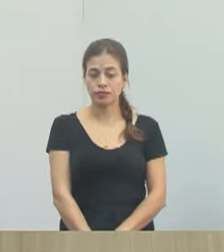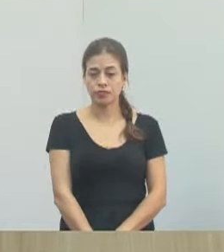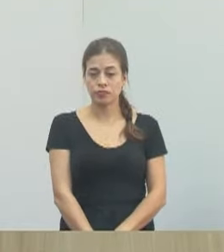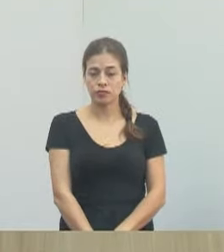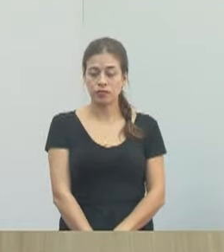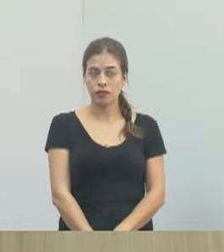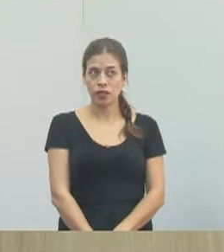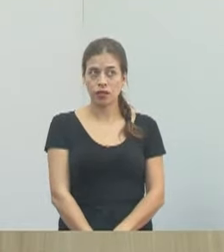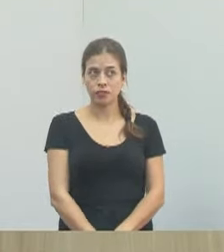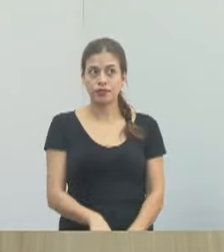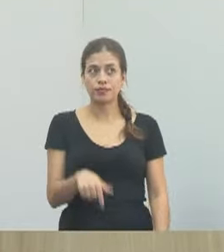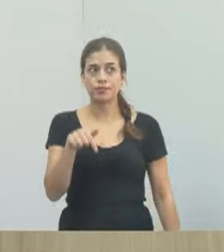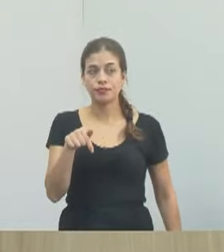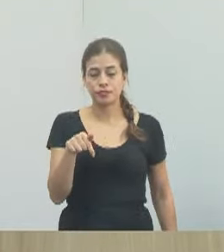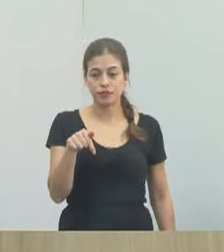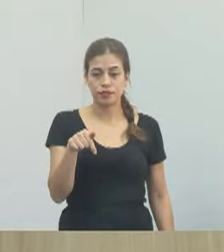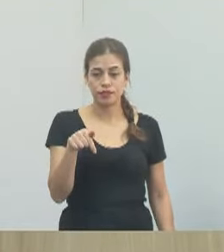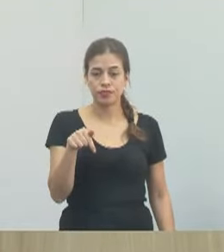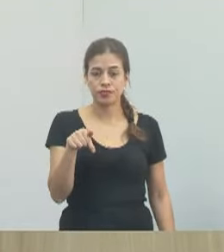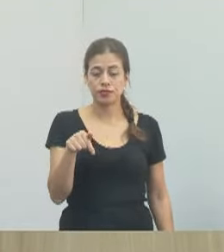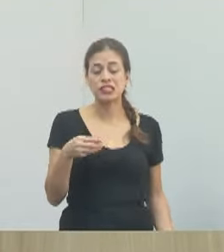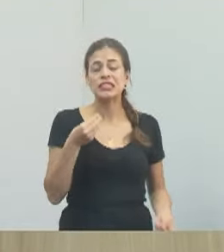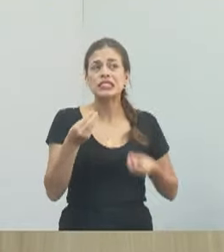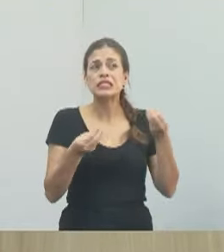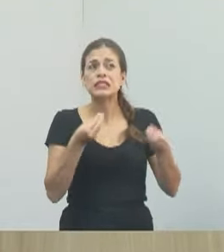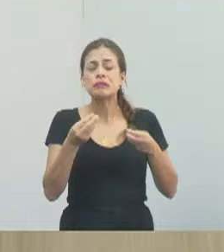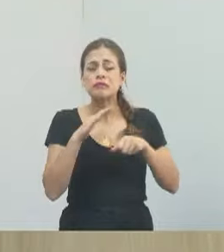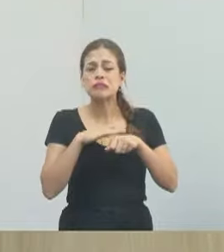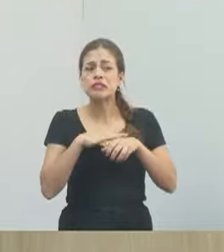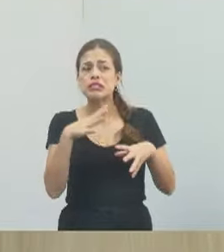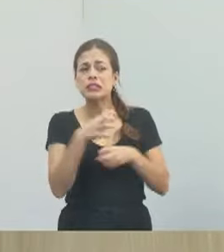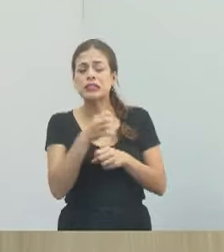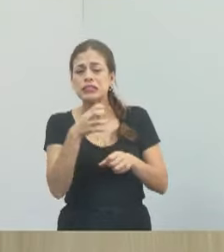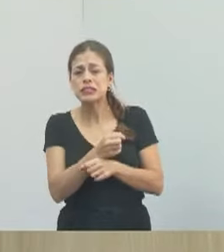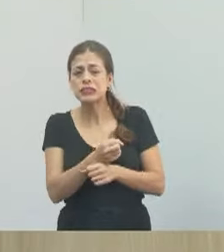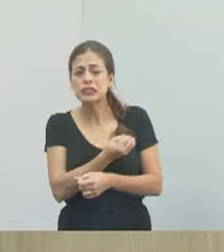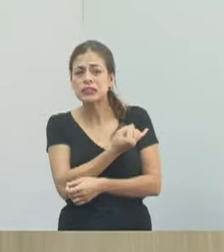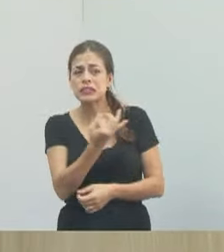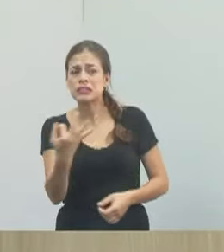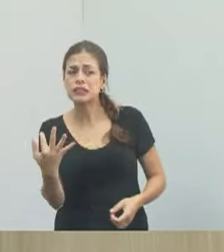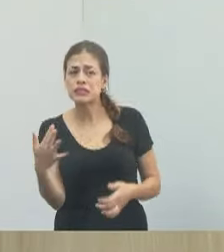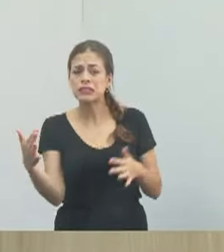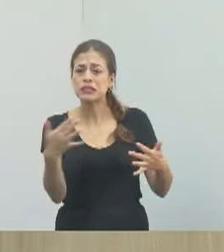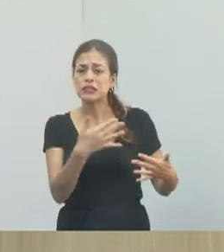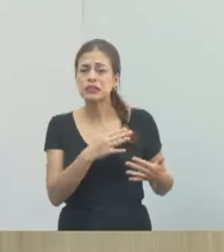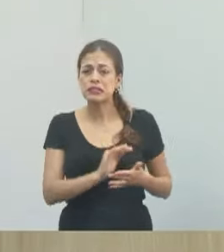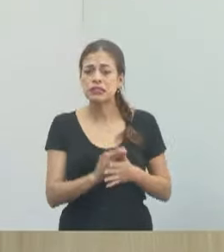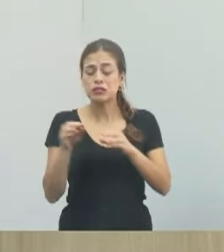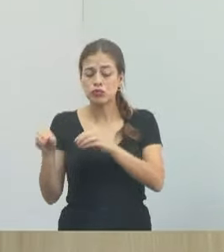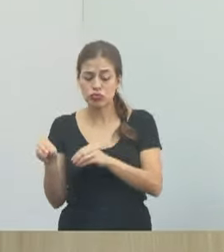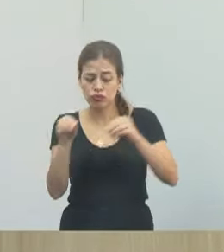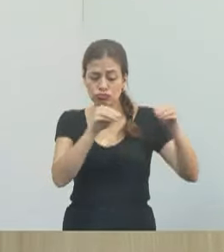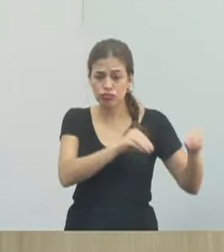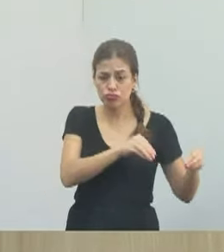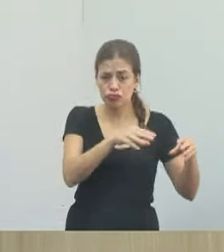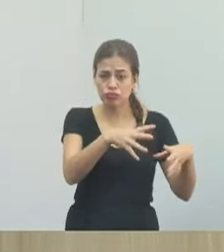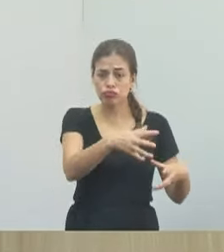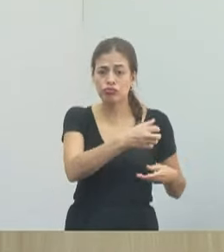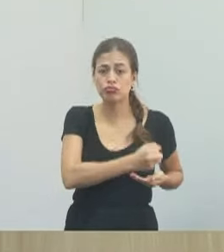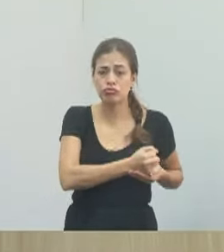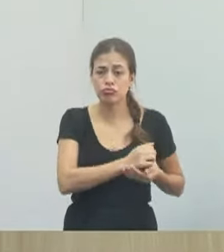compro S como foi feito o cálculo quantitativo dos deslocamentos